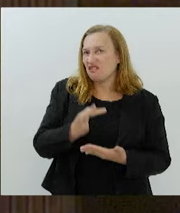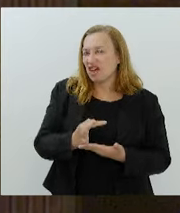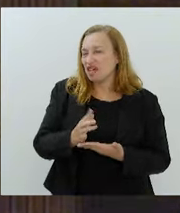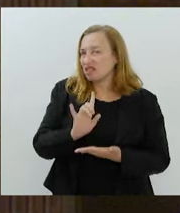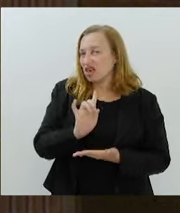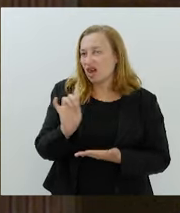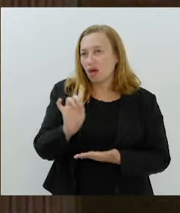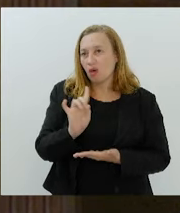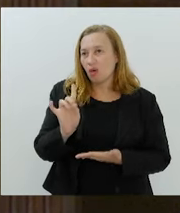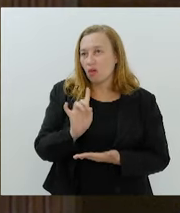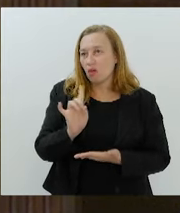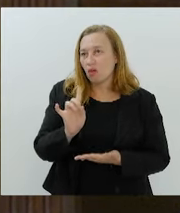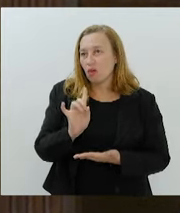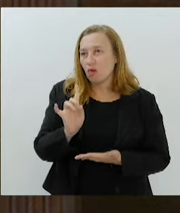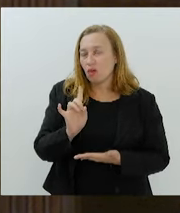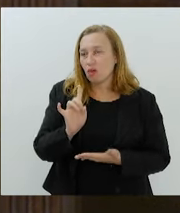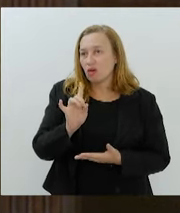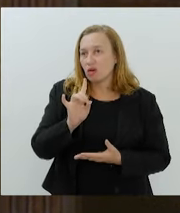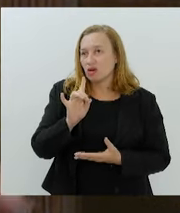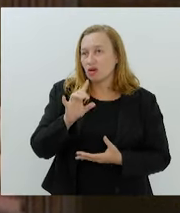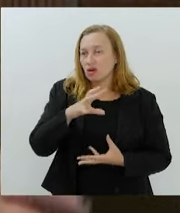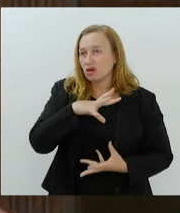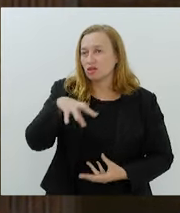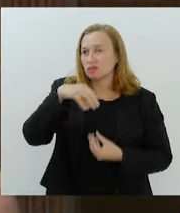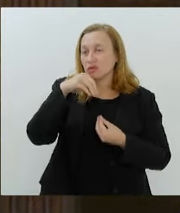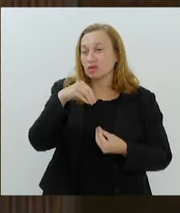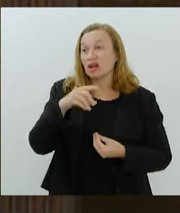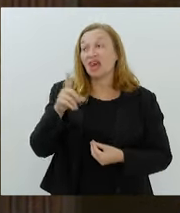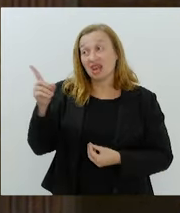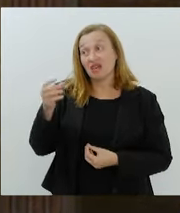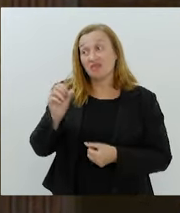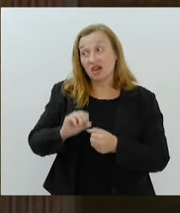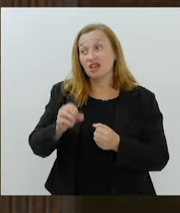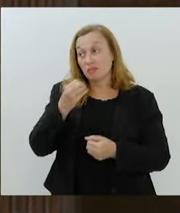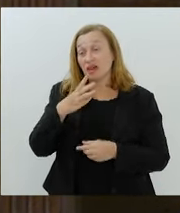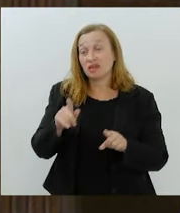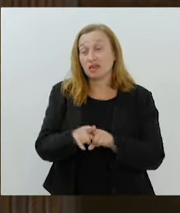de algo espiritual, apesar de ele fazer isso tão bem também,